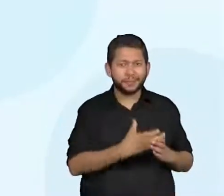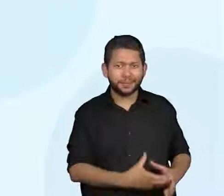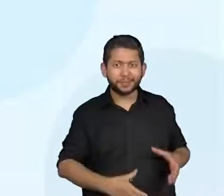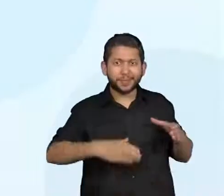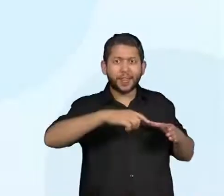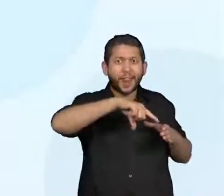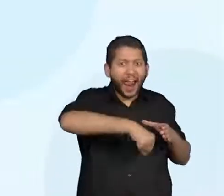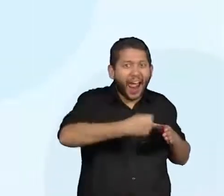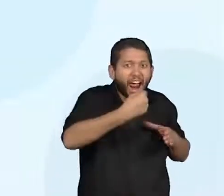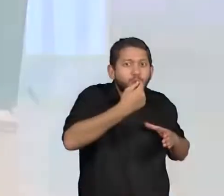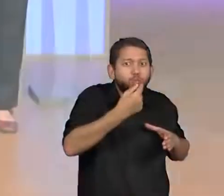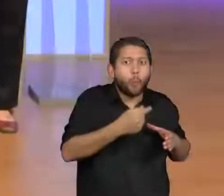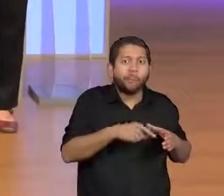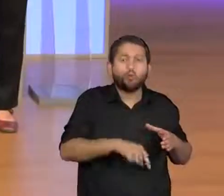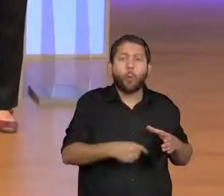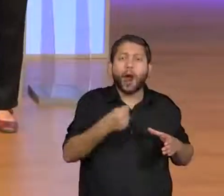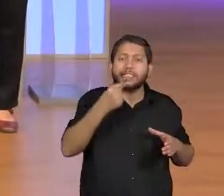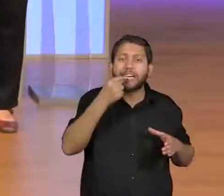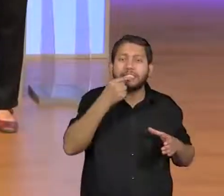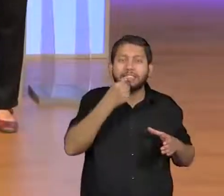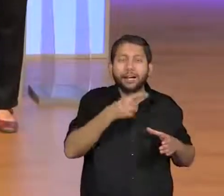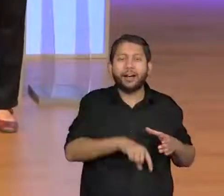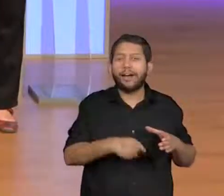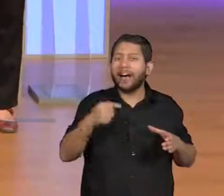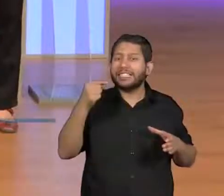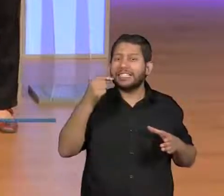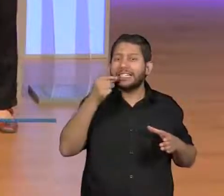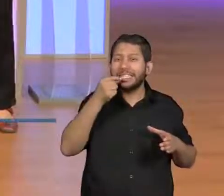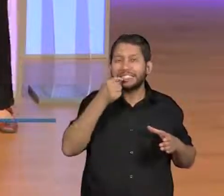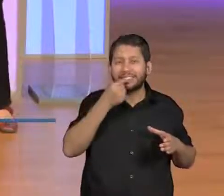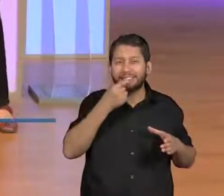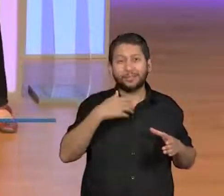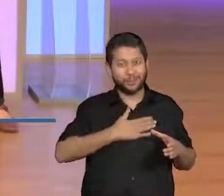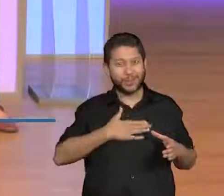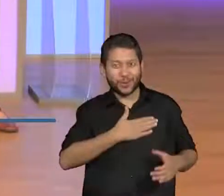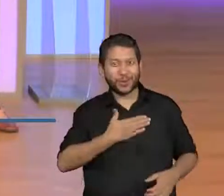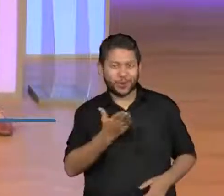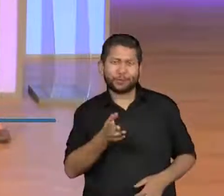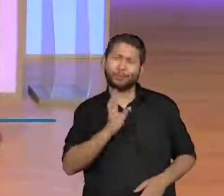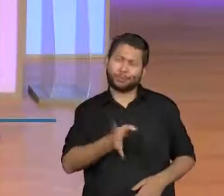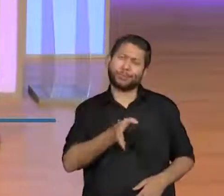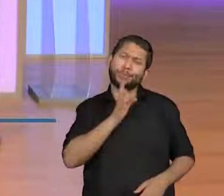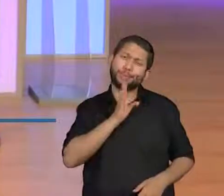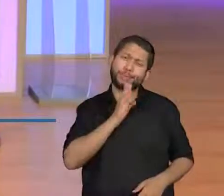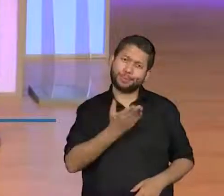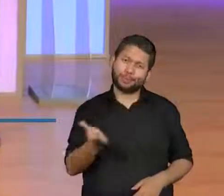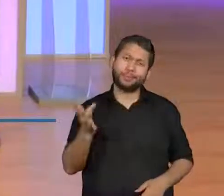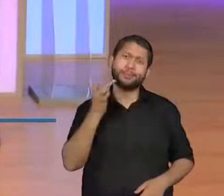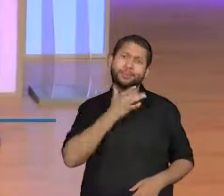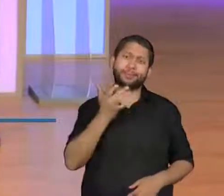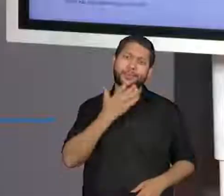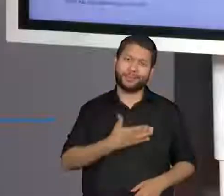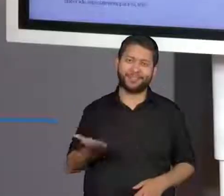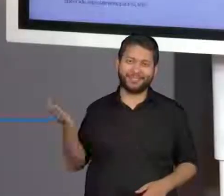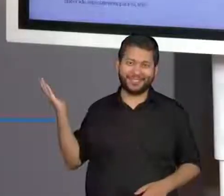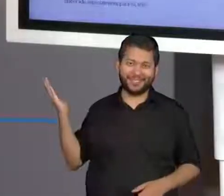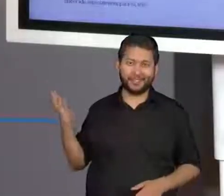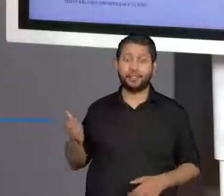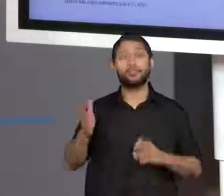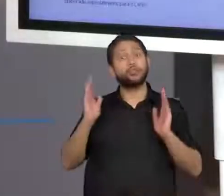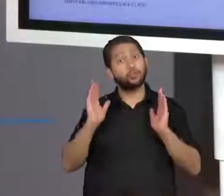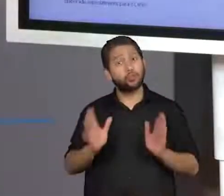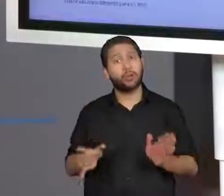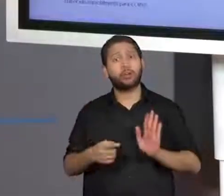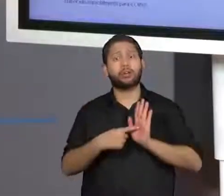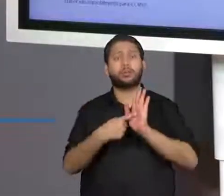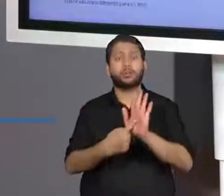aí, até os que não gostam, já devem ter experimentado aí um biscoitinho de polvilho. Então, nós já trabalhamos